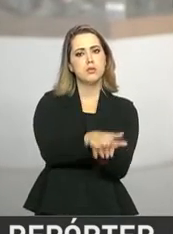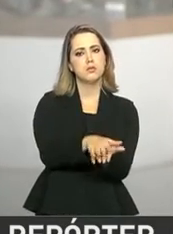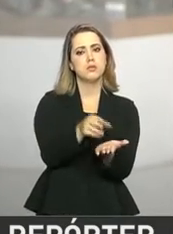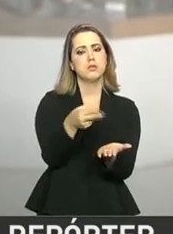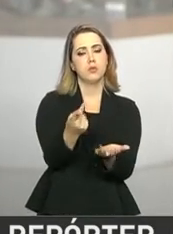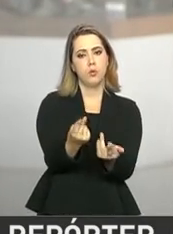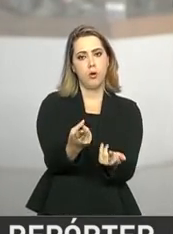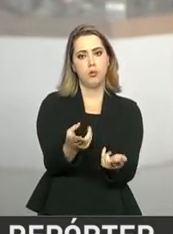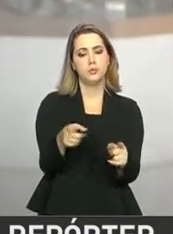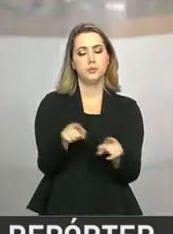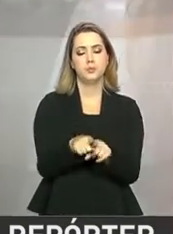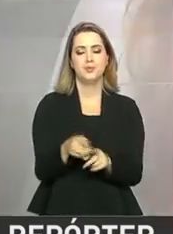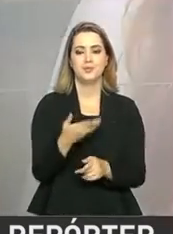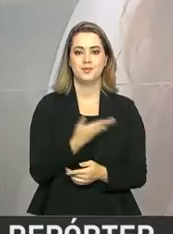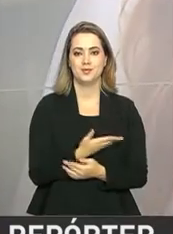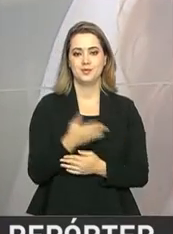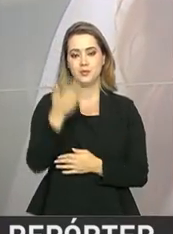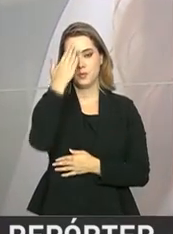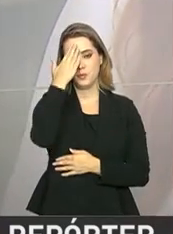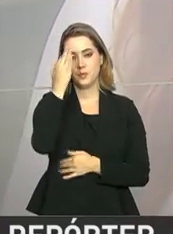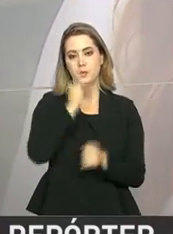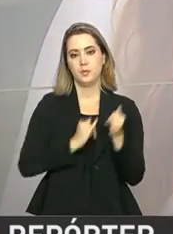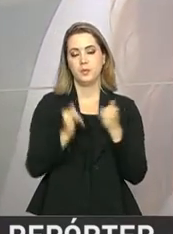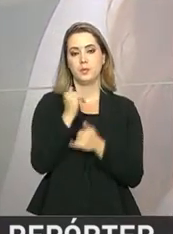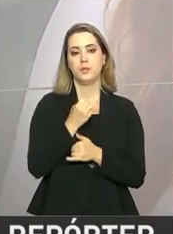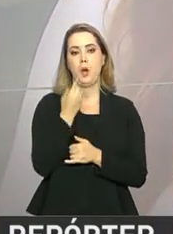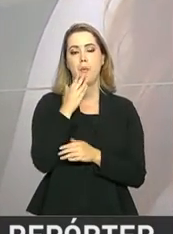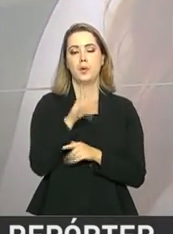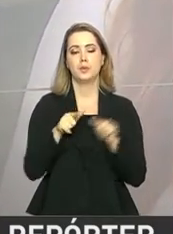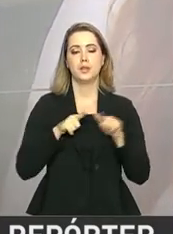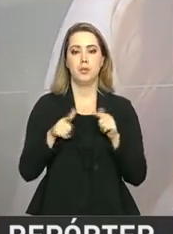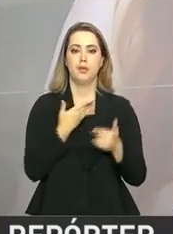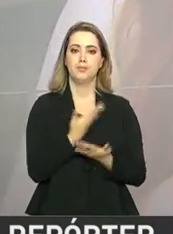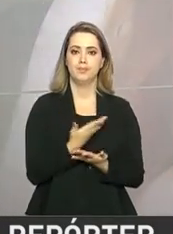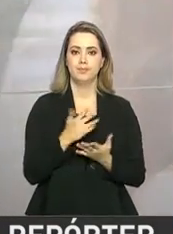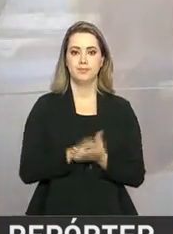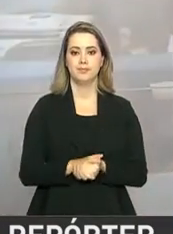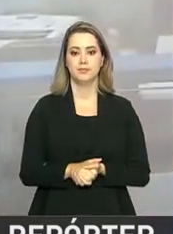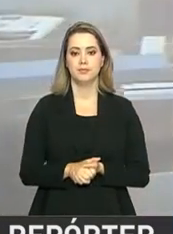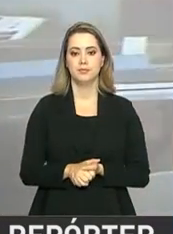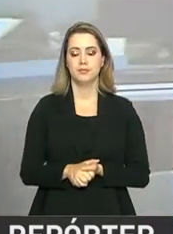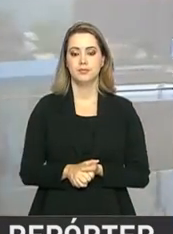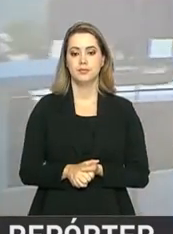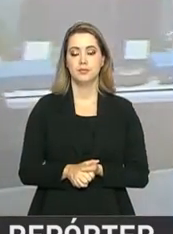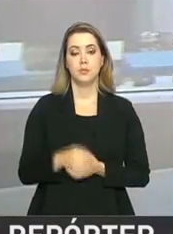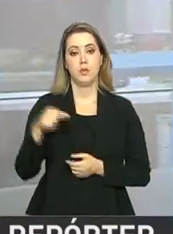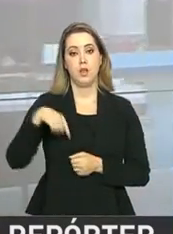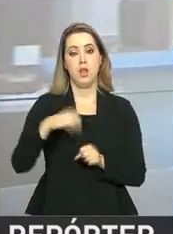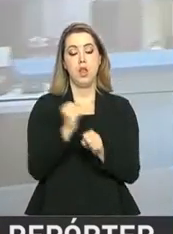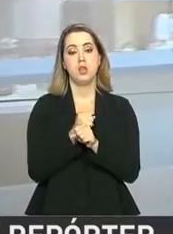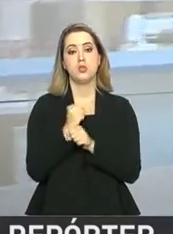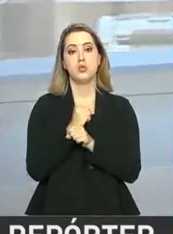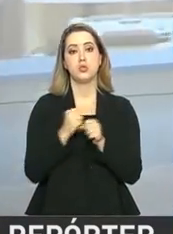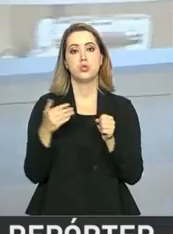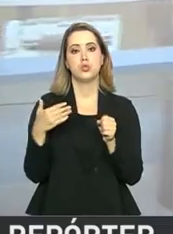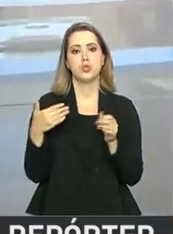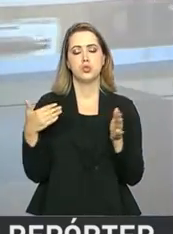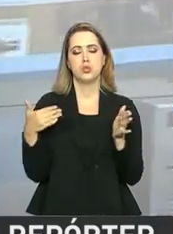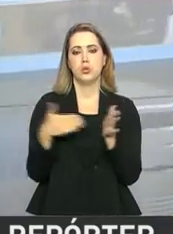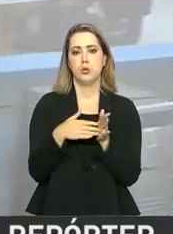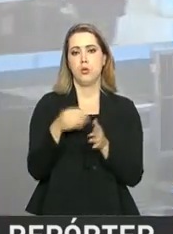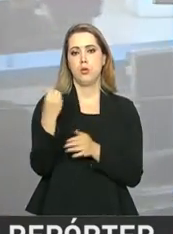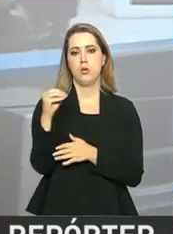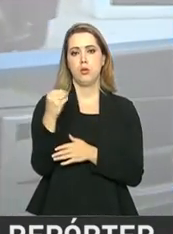mesma data. Zé Luiz. Obrigado pelas informações, Carolina. Bom trabalho para você. E neste ano, até outubro, a balança